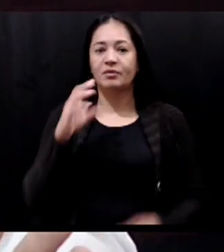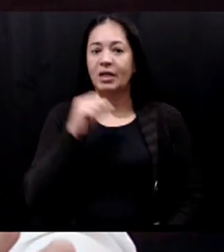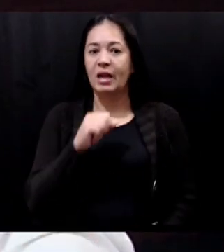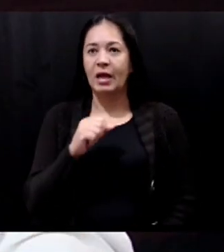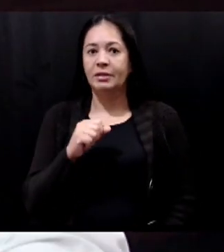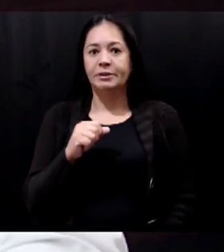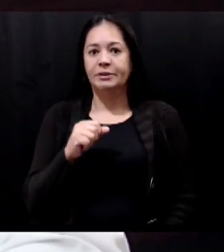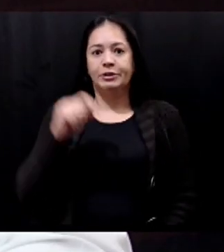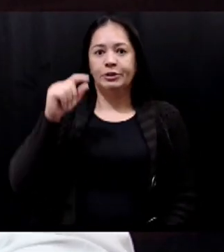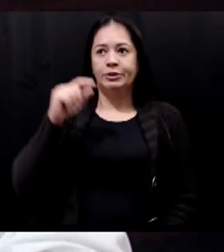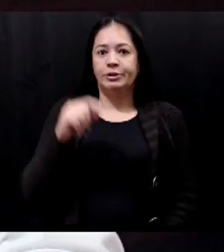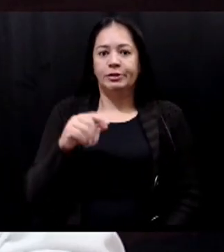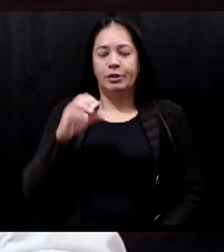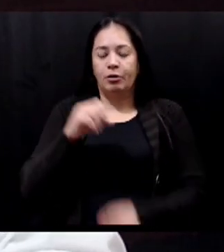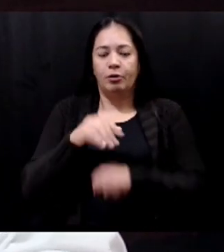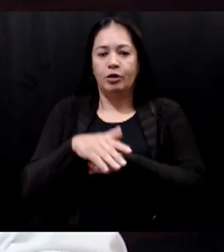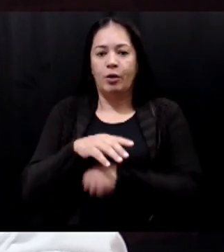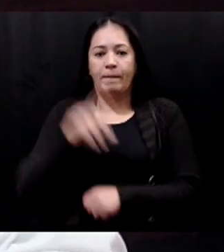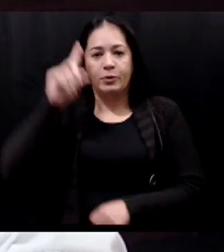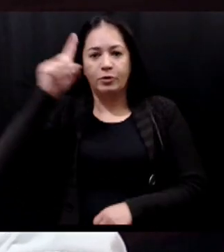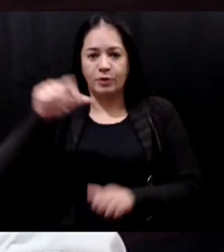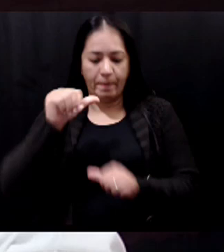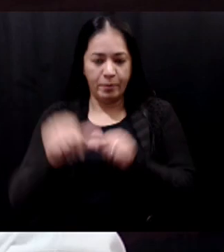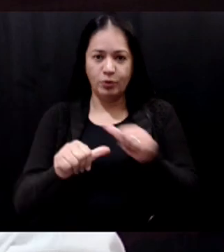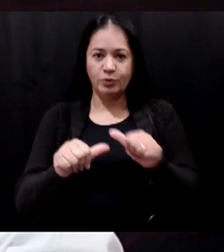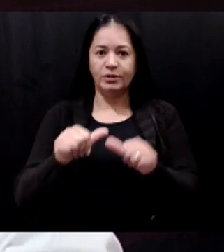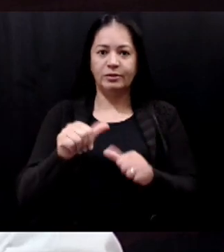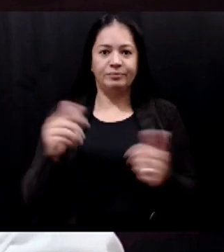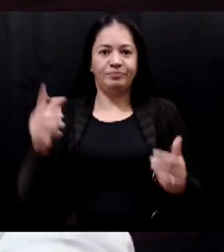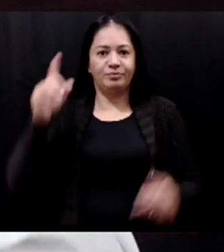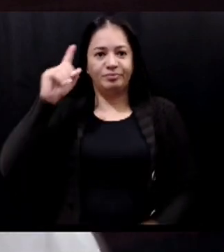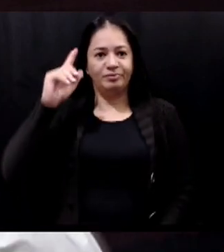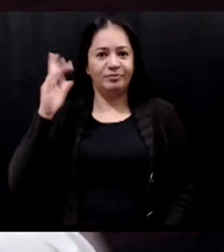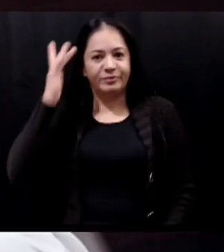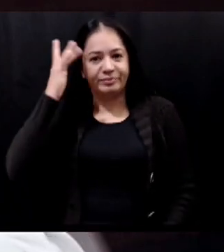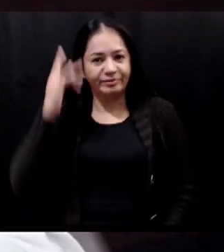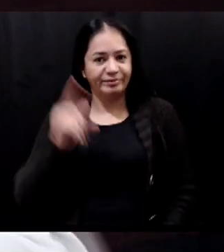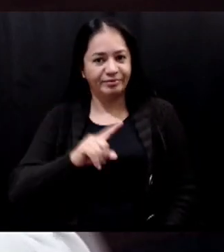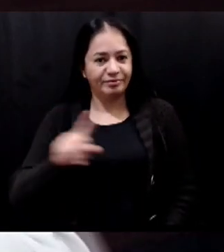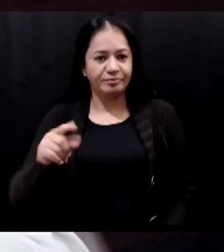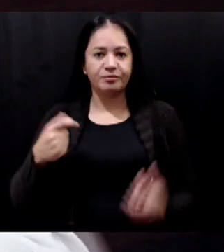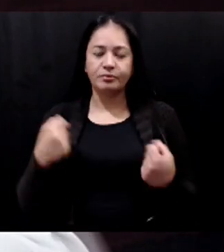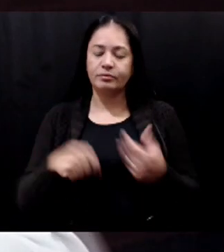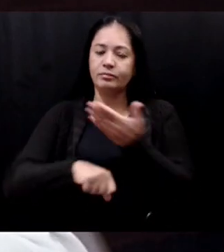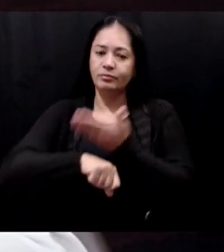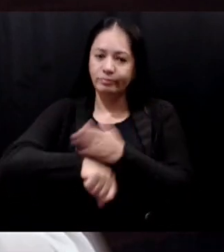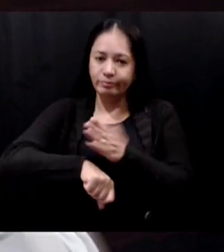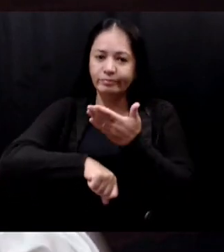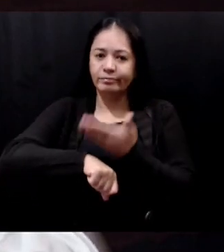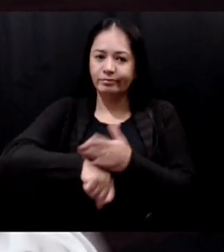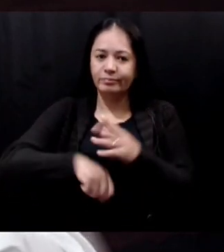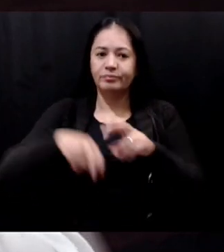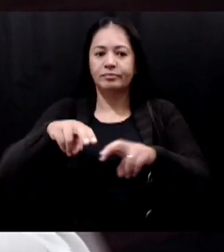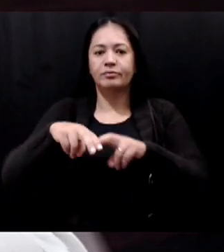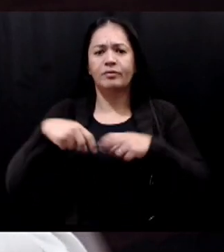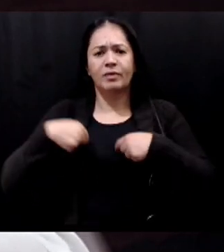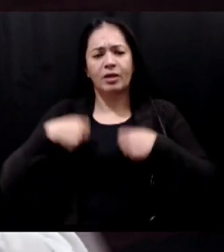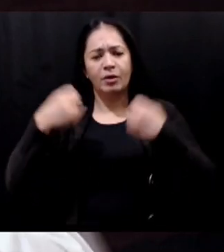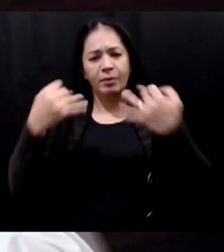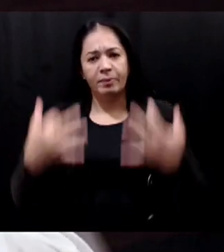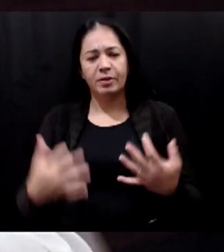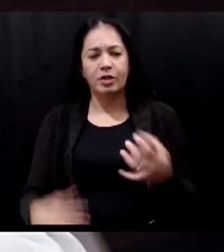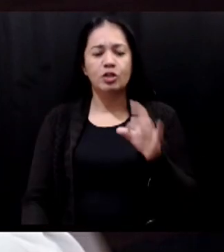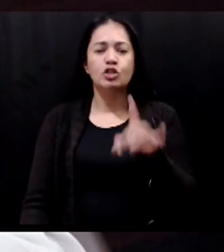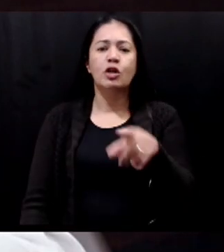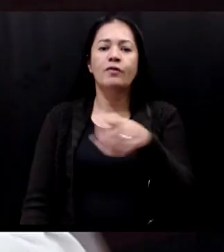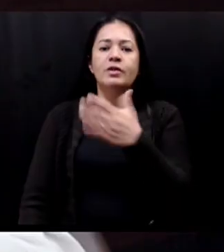vai simplesmente mudar, né? Isso exige um certo treino. Por isso que eu falo, não basta você treinar o corpo se